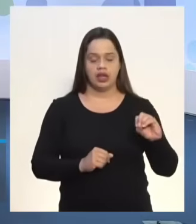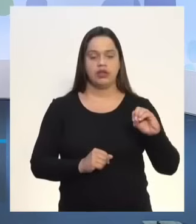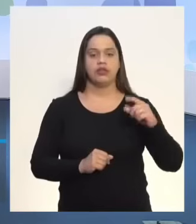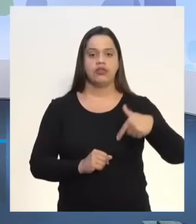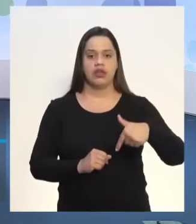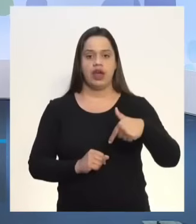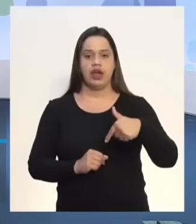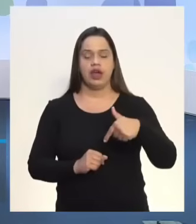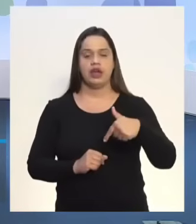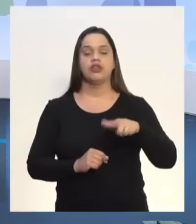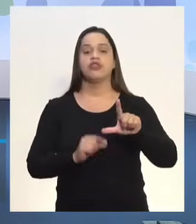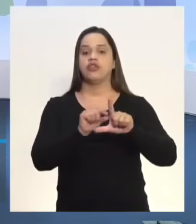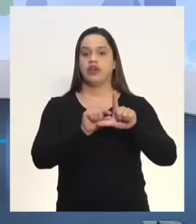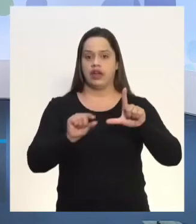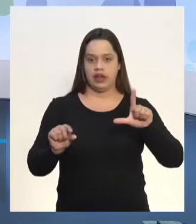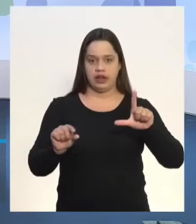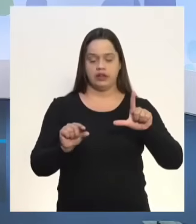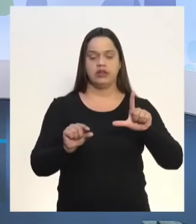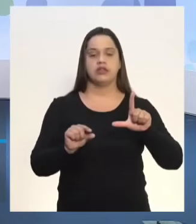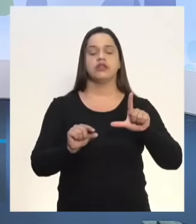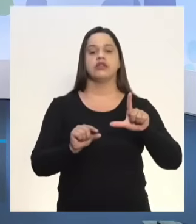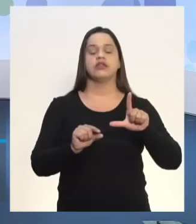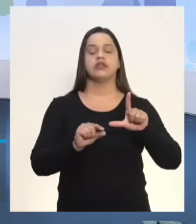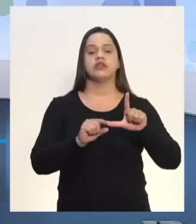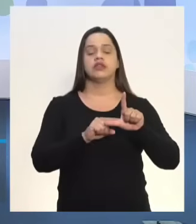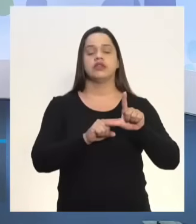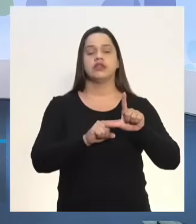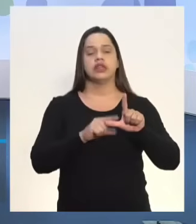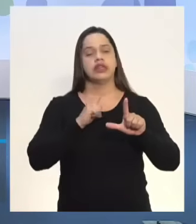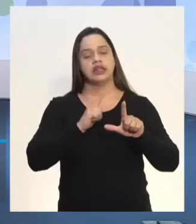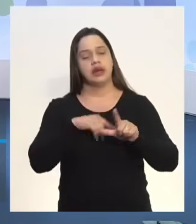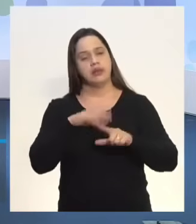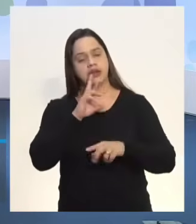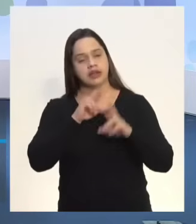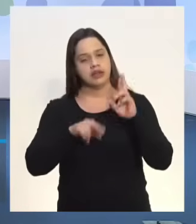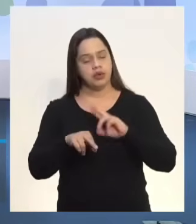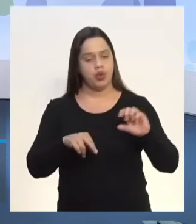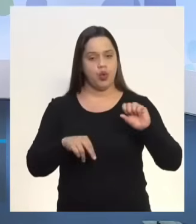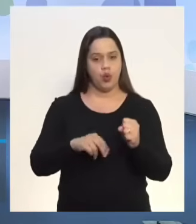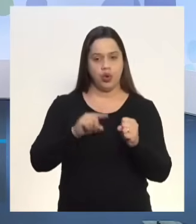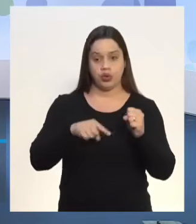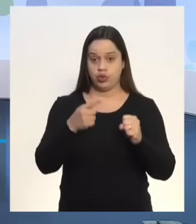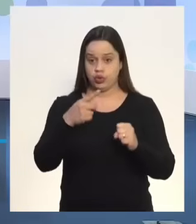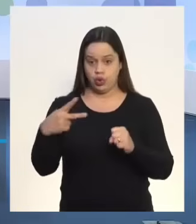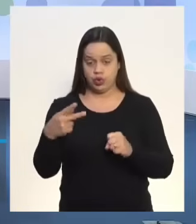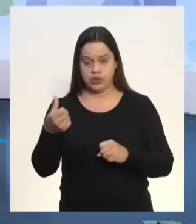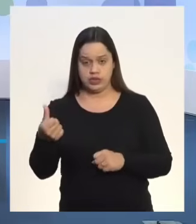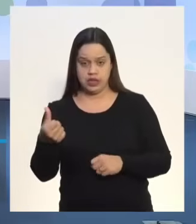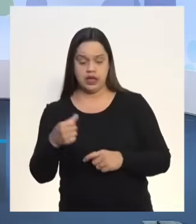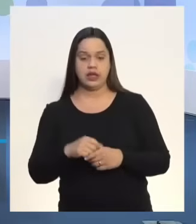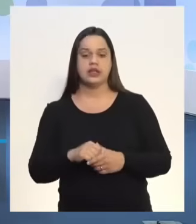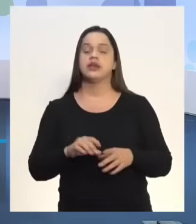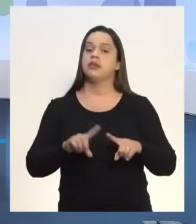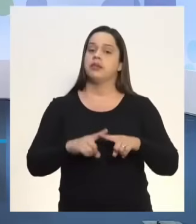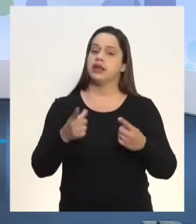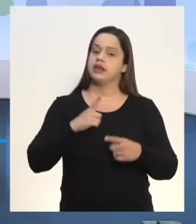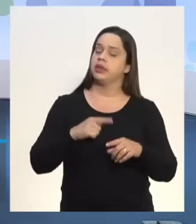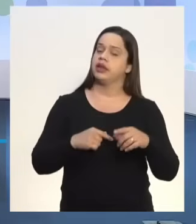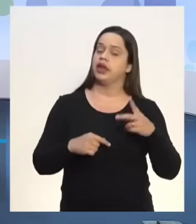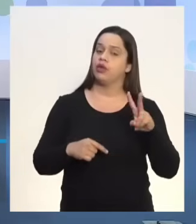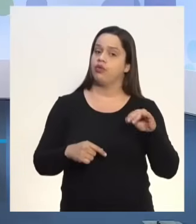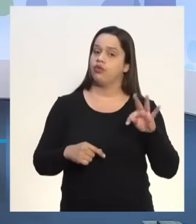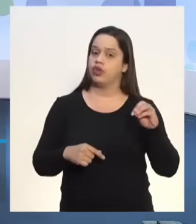7 vértices. Tem mais respostas como a da Júlia, 8, 12 e 6, mas também tem o Vitor